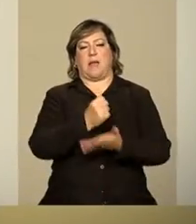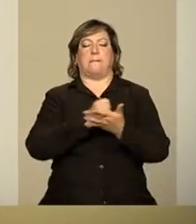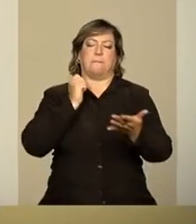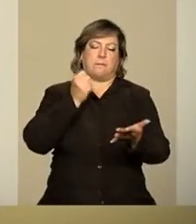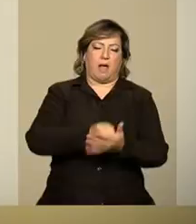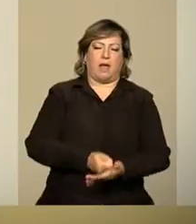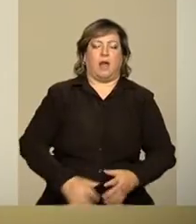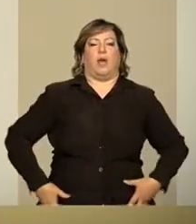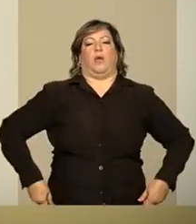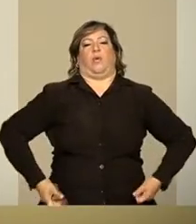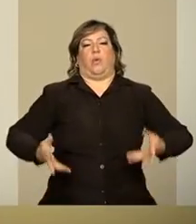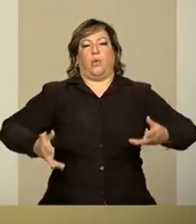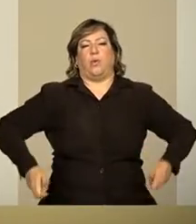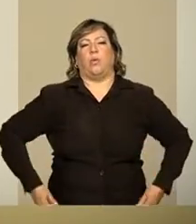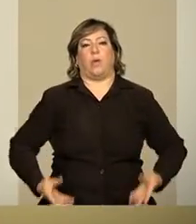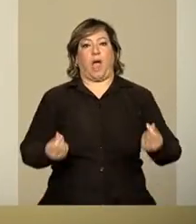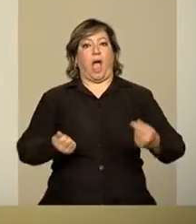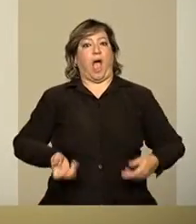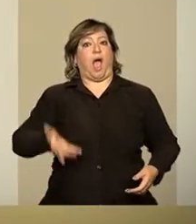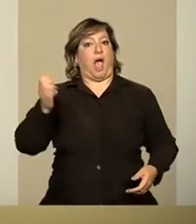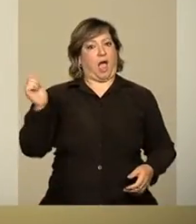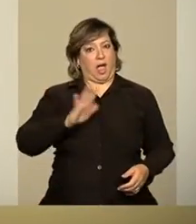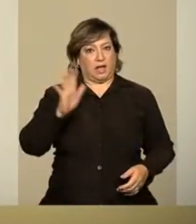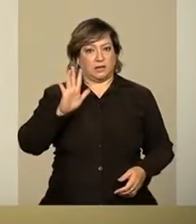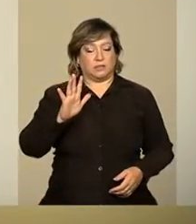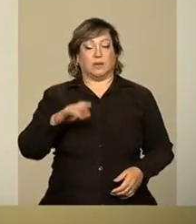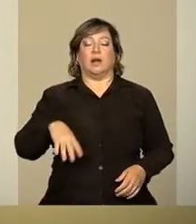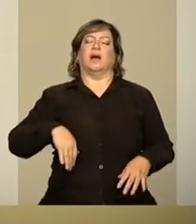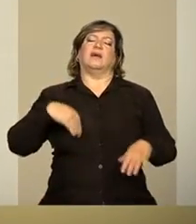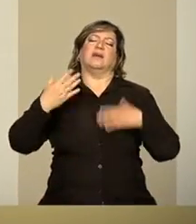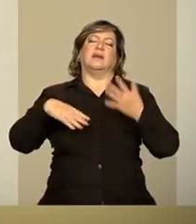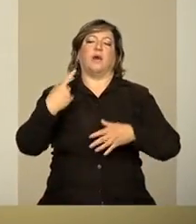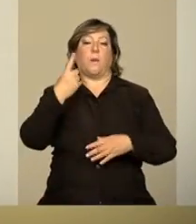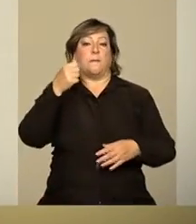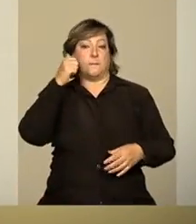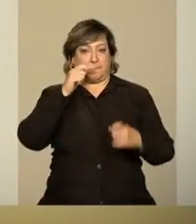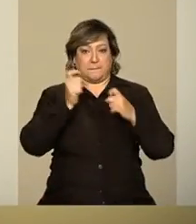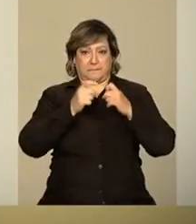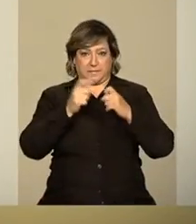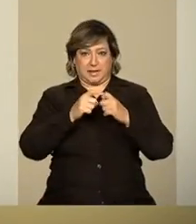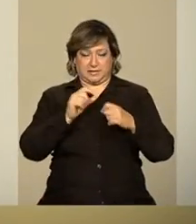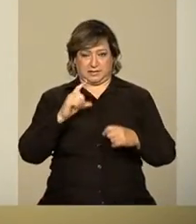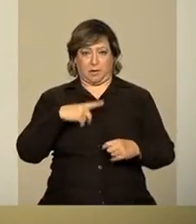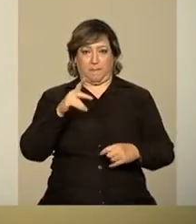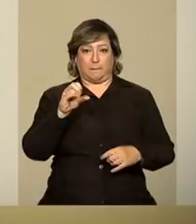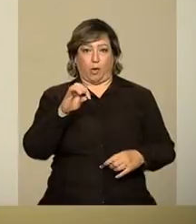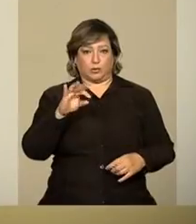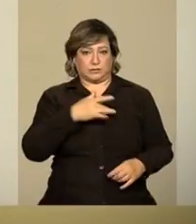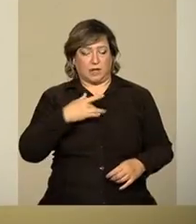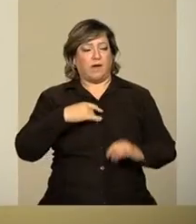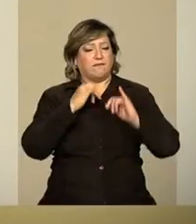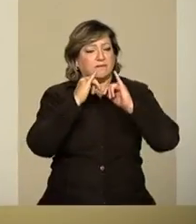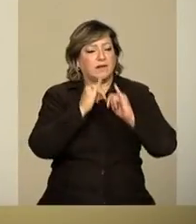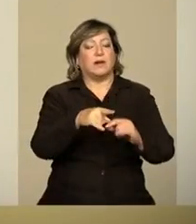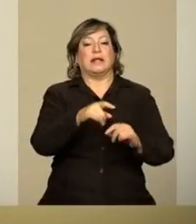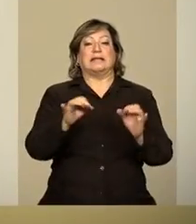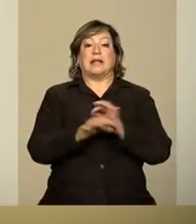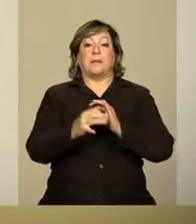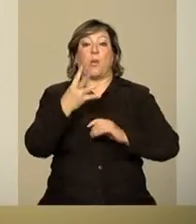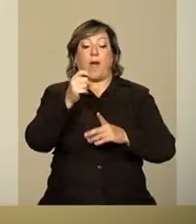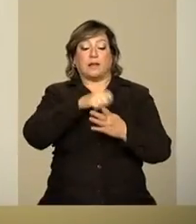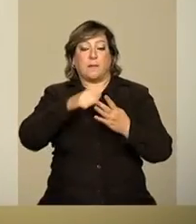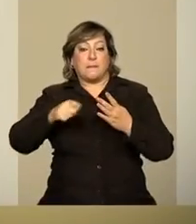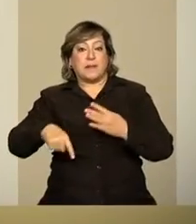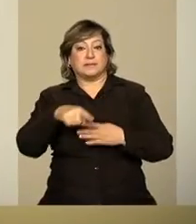eram muito altos até que um dia Luciano uma médica do posto de saúde receitou um tratamento de quatro